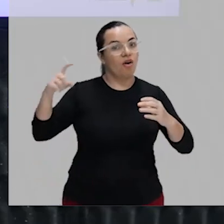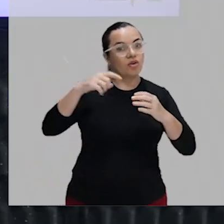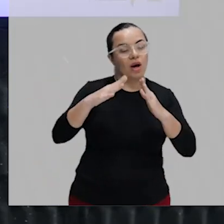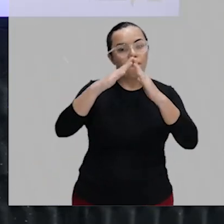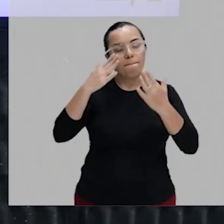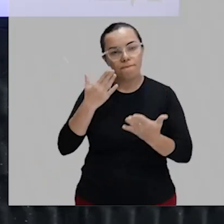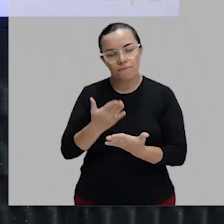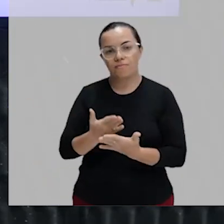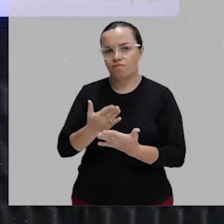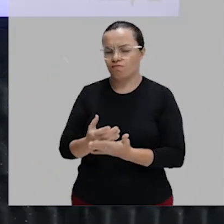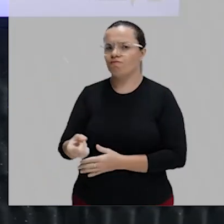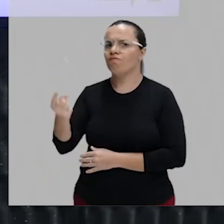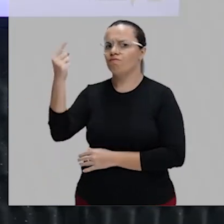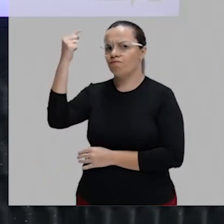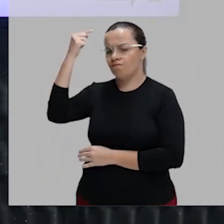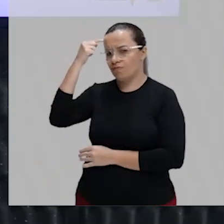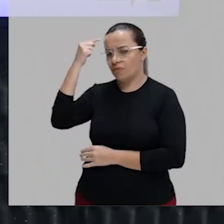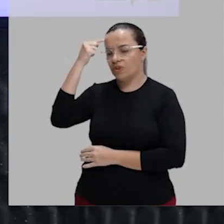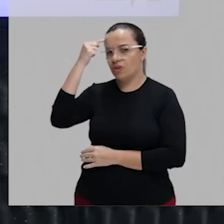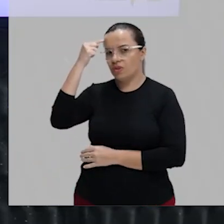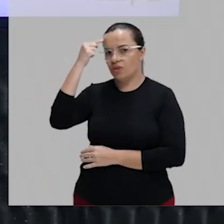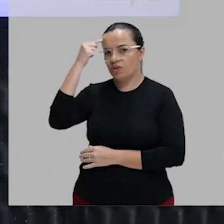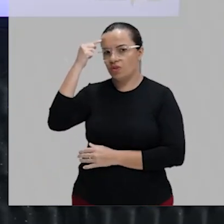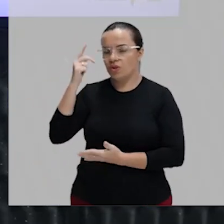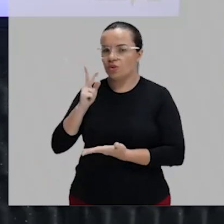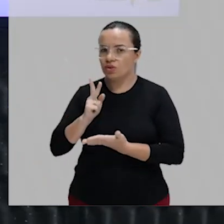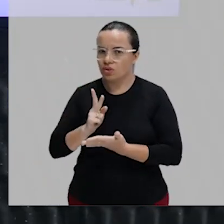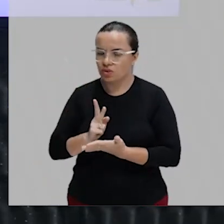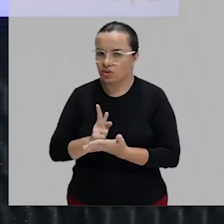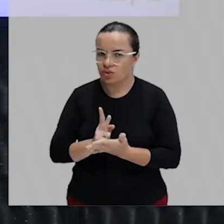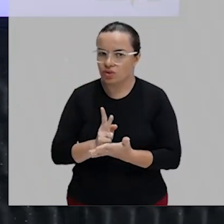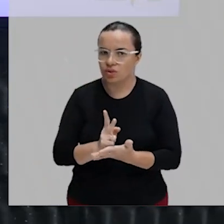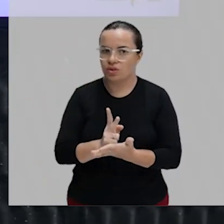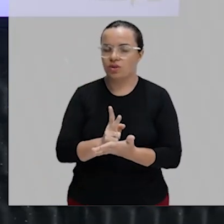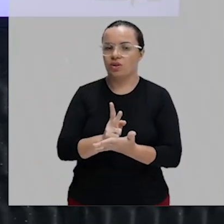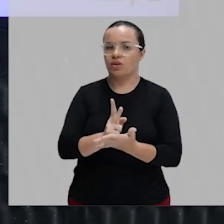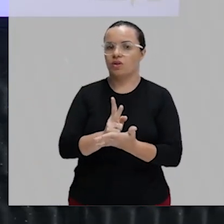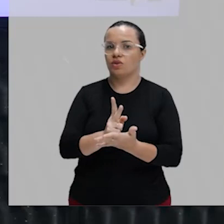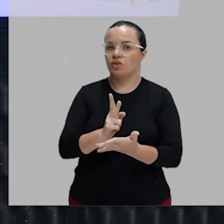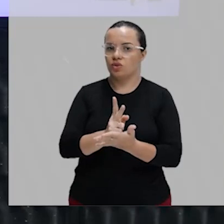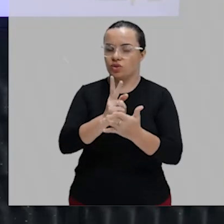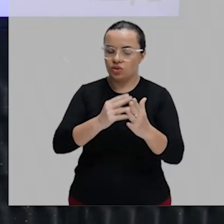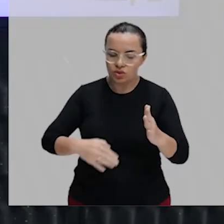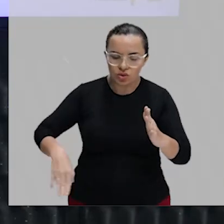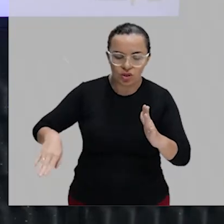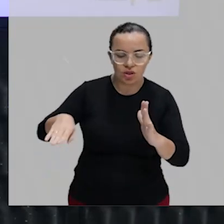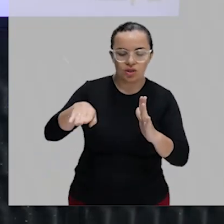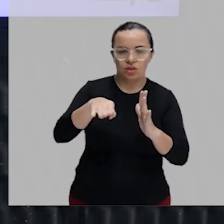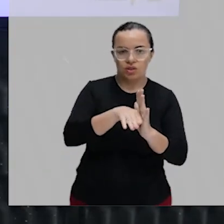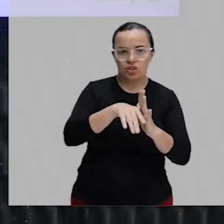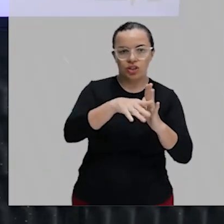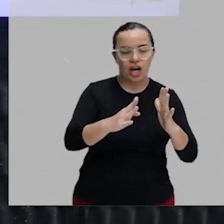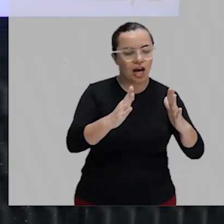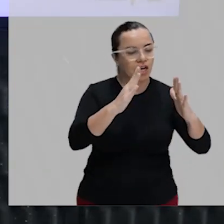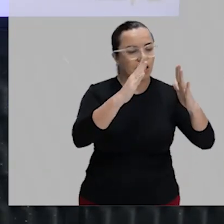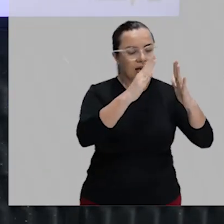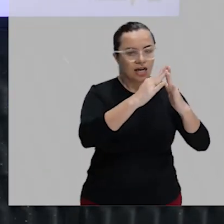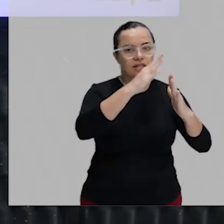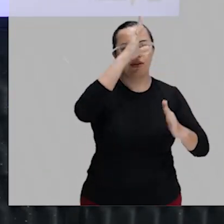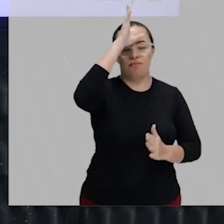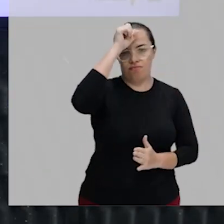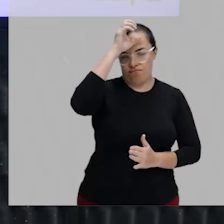então a ideia agora é que você continue, quando você chegar em casa, você vai continuar aprendendo, né,